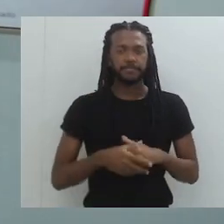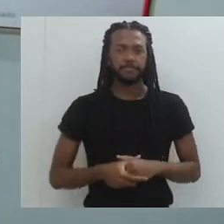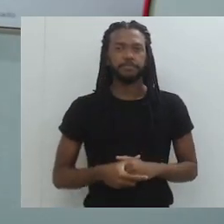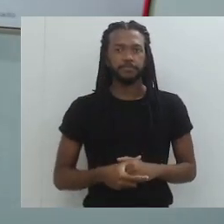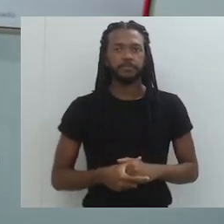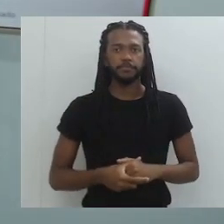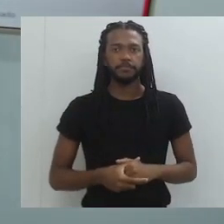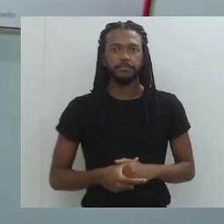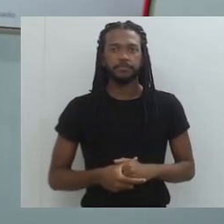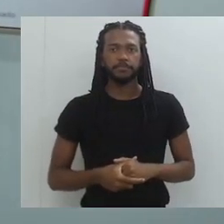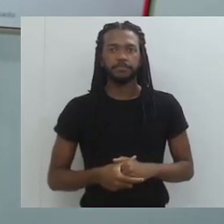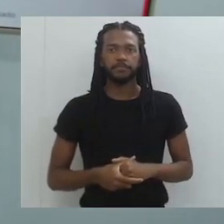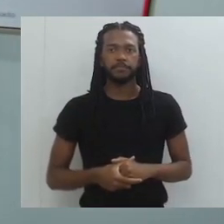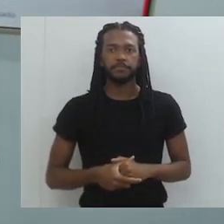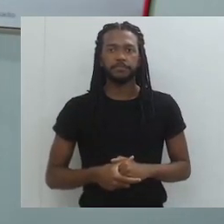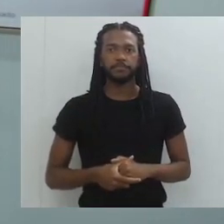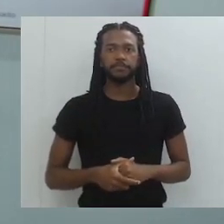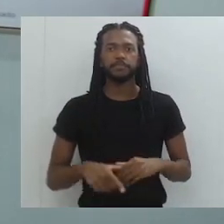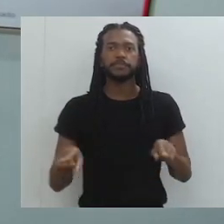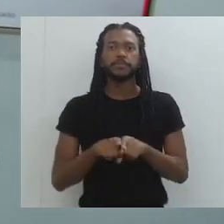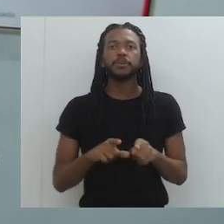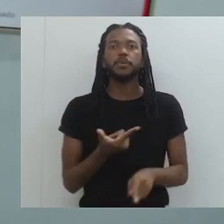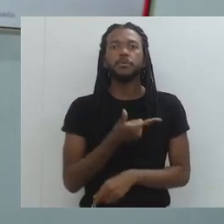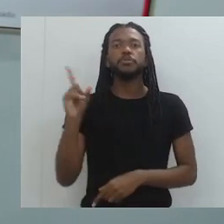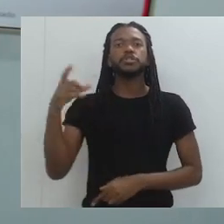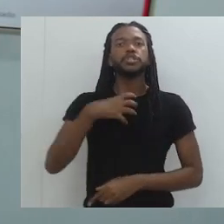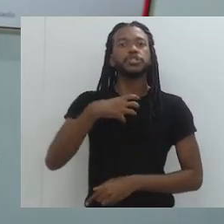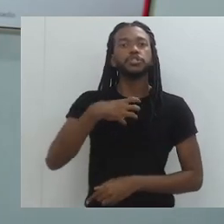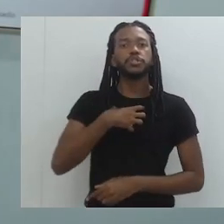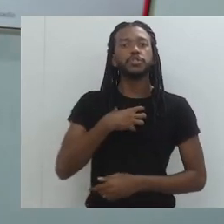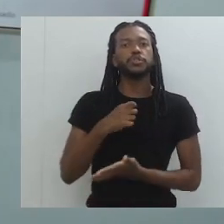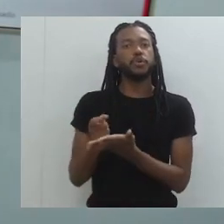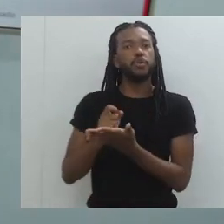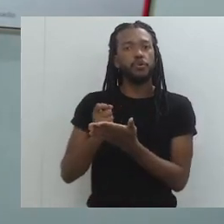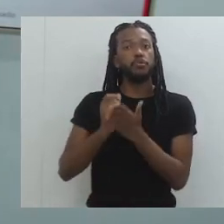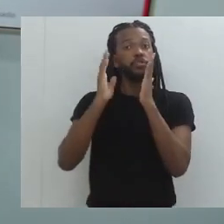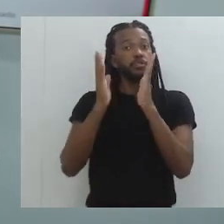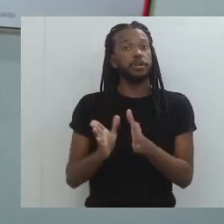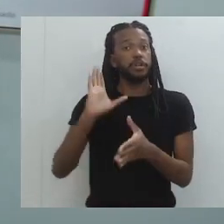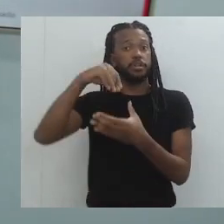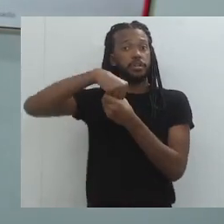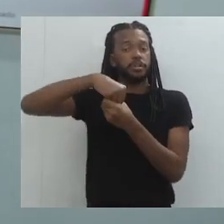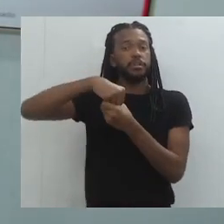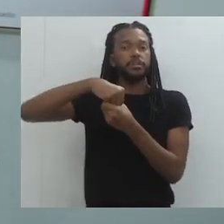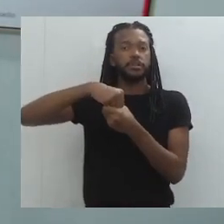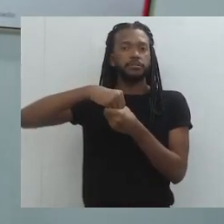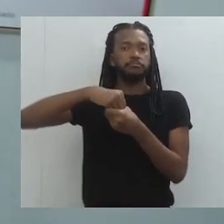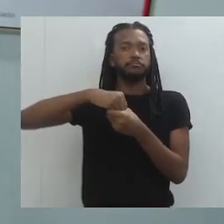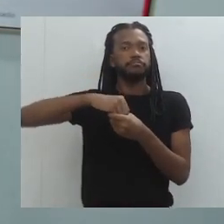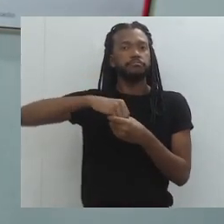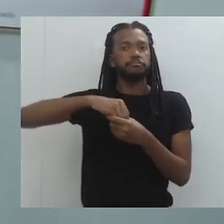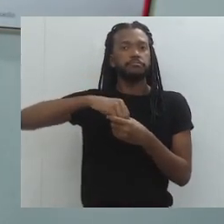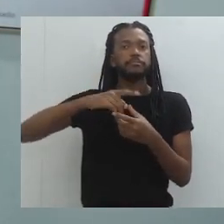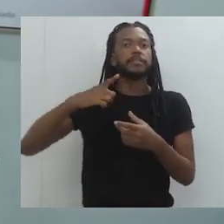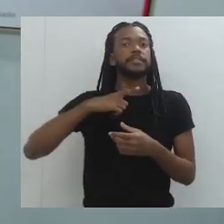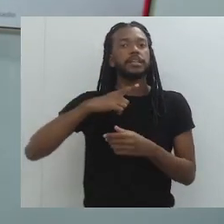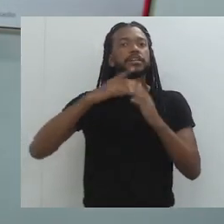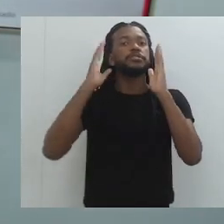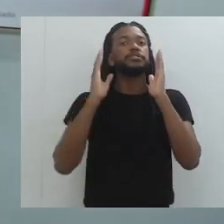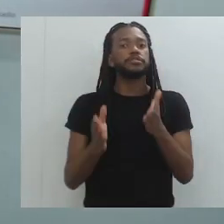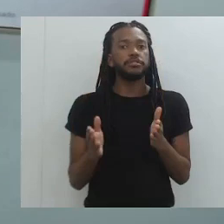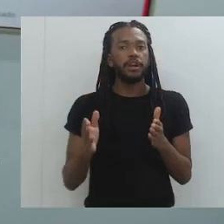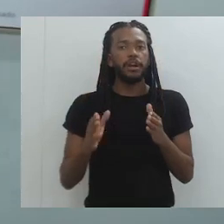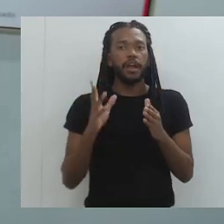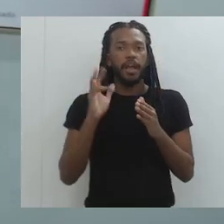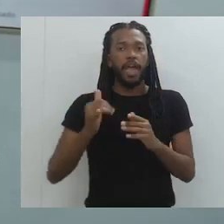Outro jogo que ele outra definição importante quando ele diz